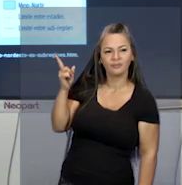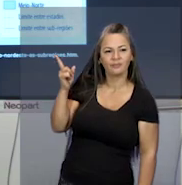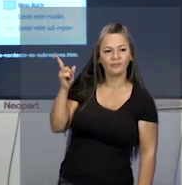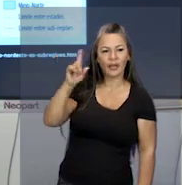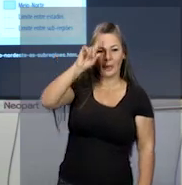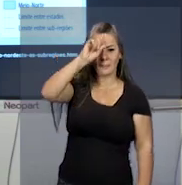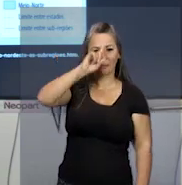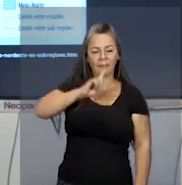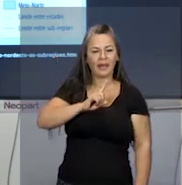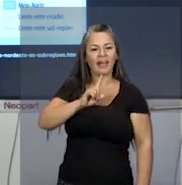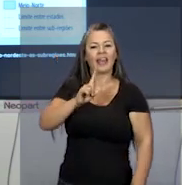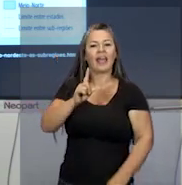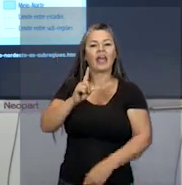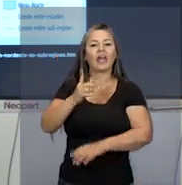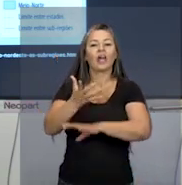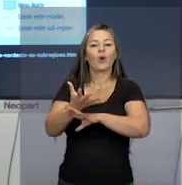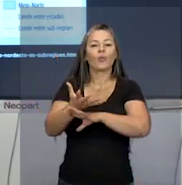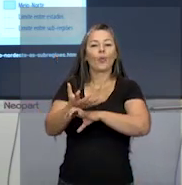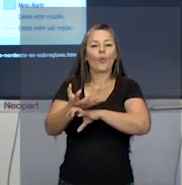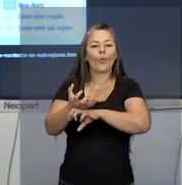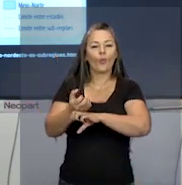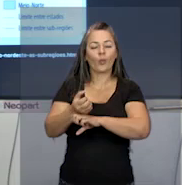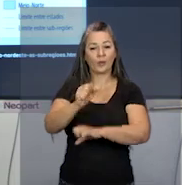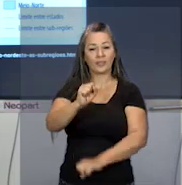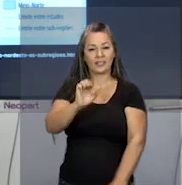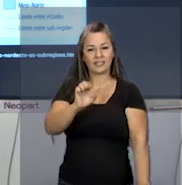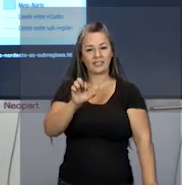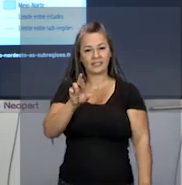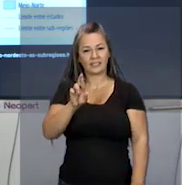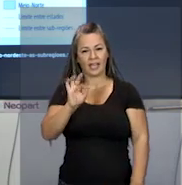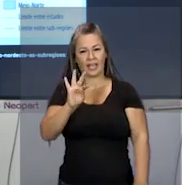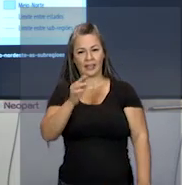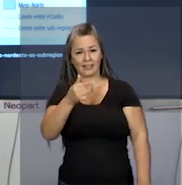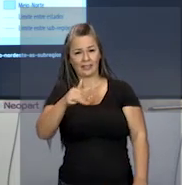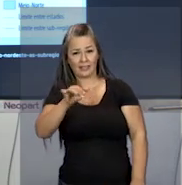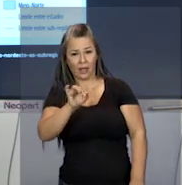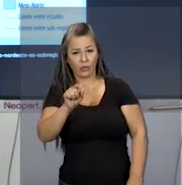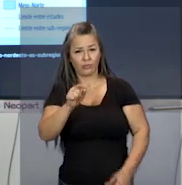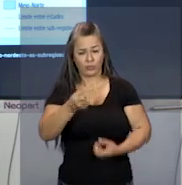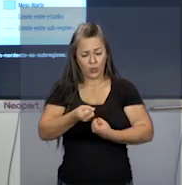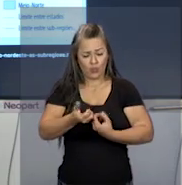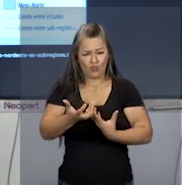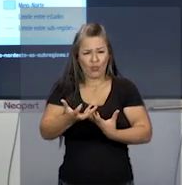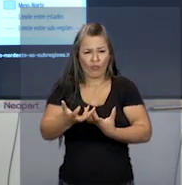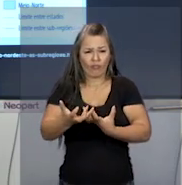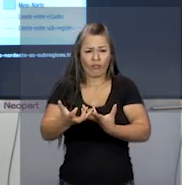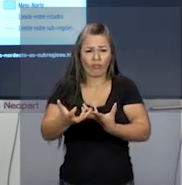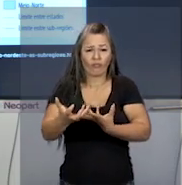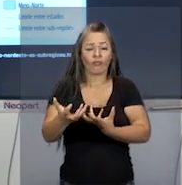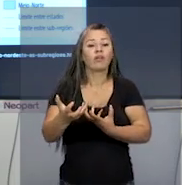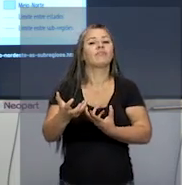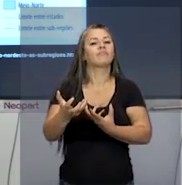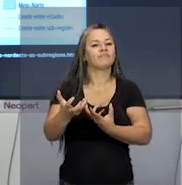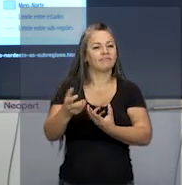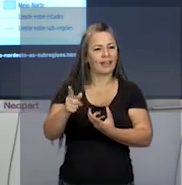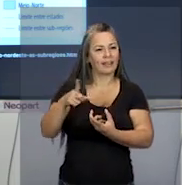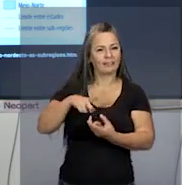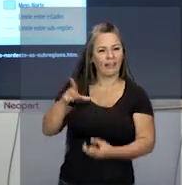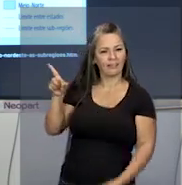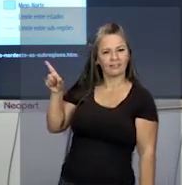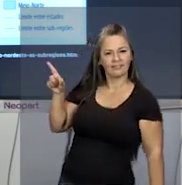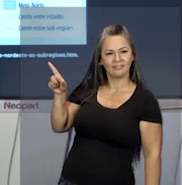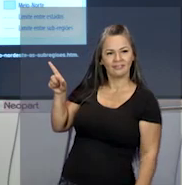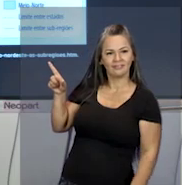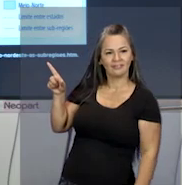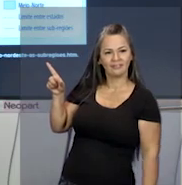mais seca, onde predomina o clima mais seco, né? O clima mais árido, vamos dizer assim. Você tem o